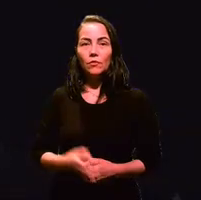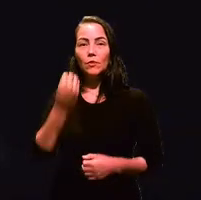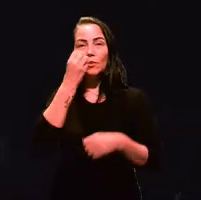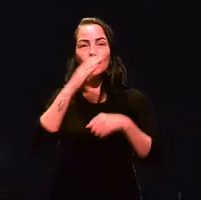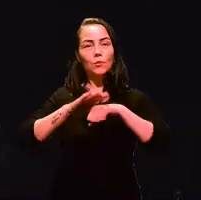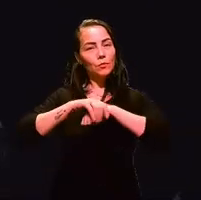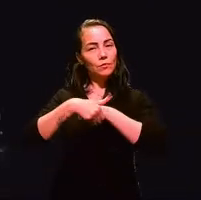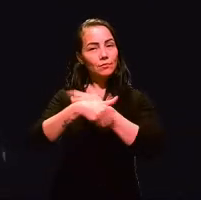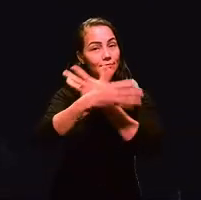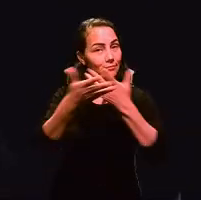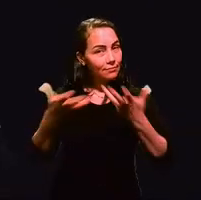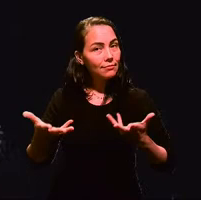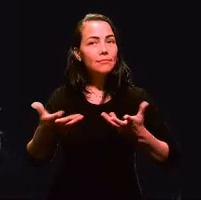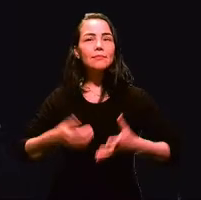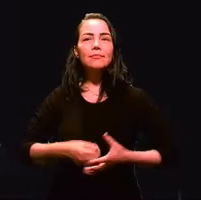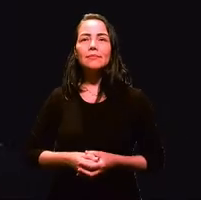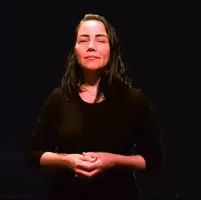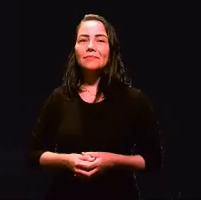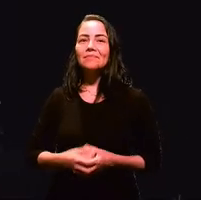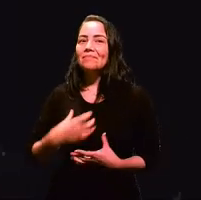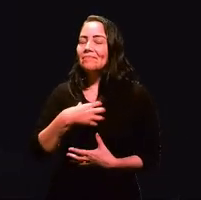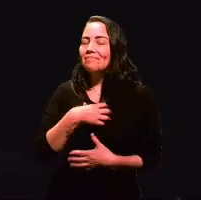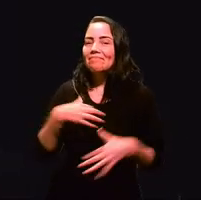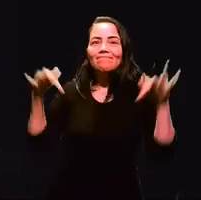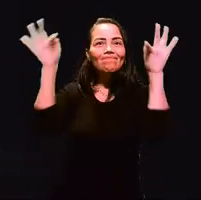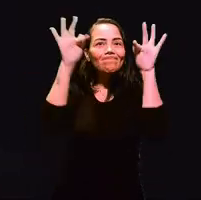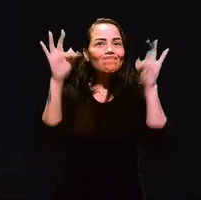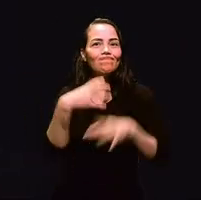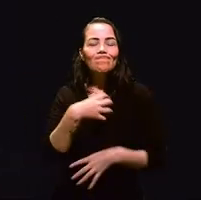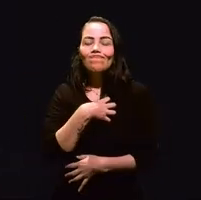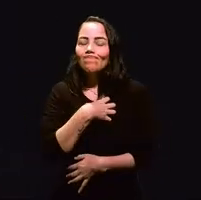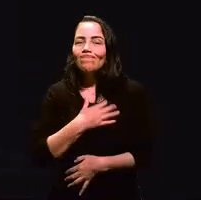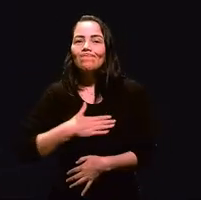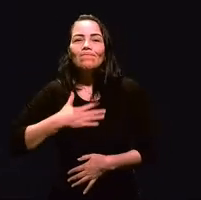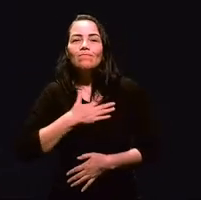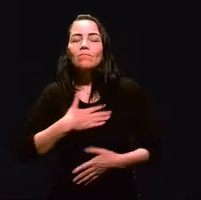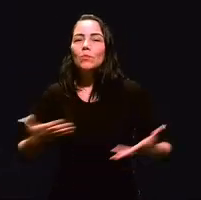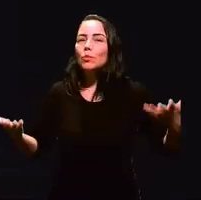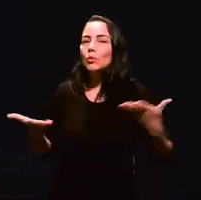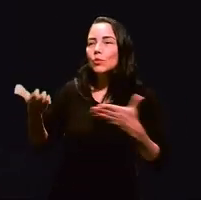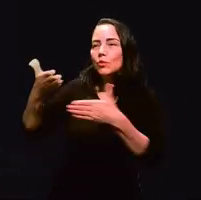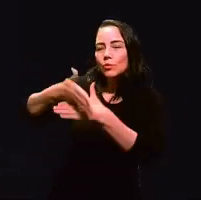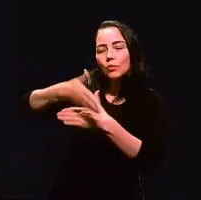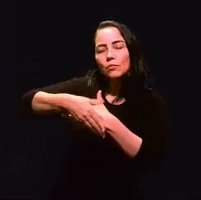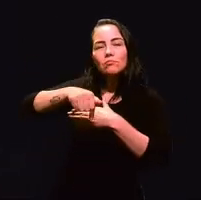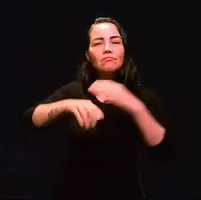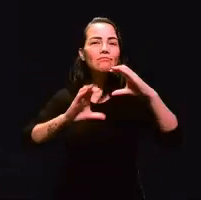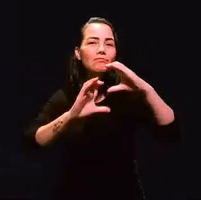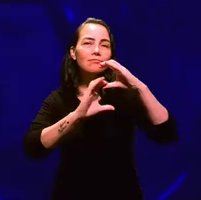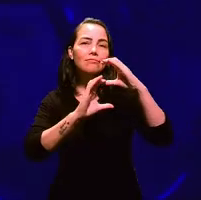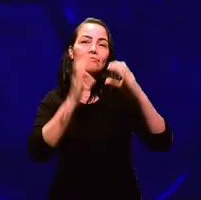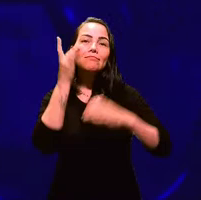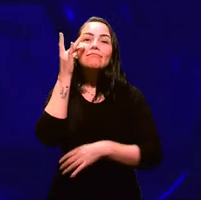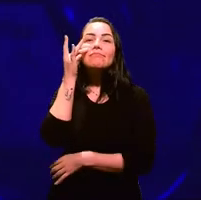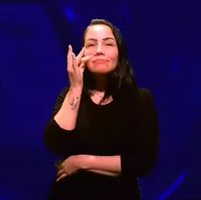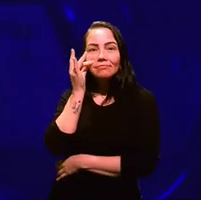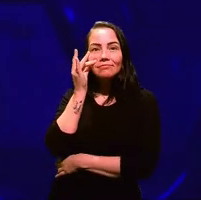Boa noite a todos. É uma satisfação muito grande estarmos hoje aqui na SCAR